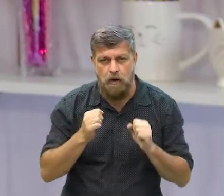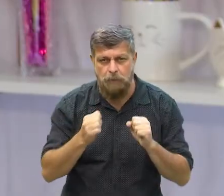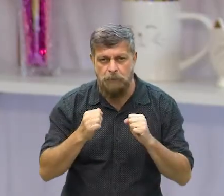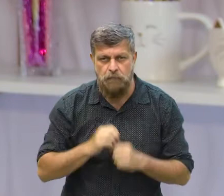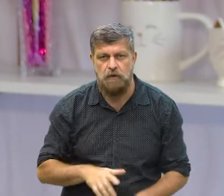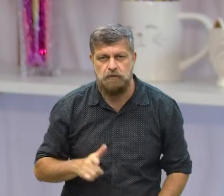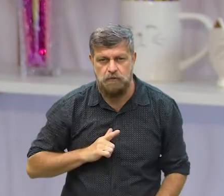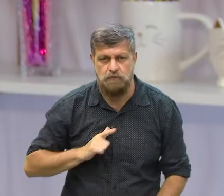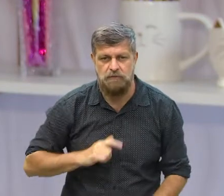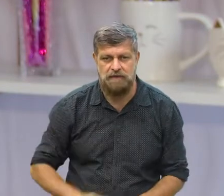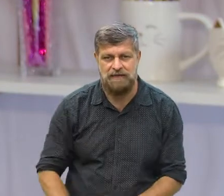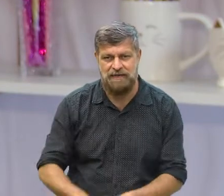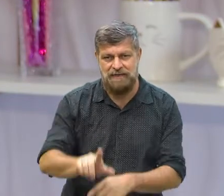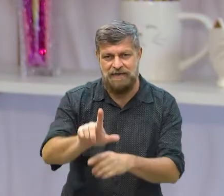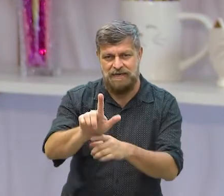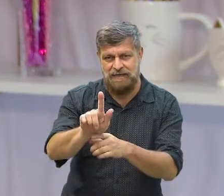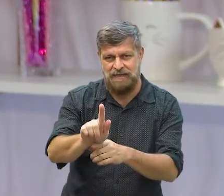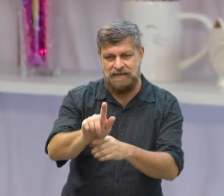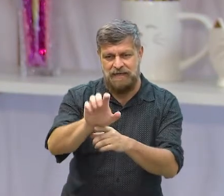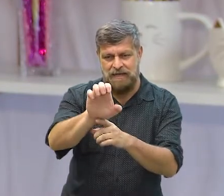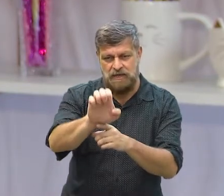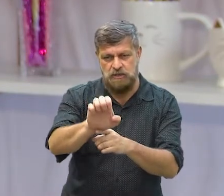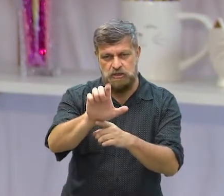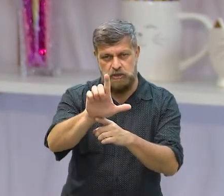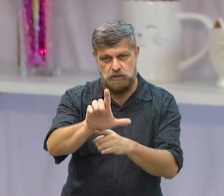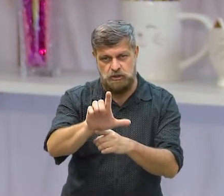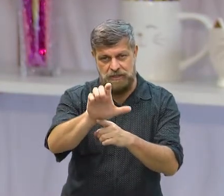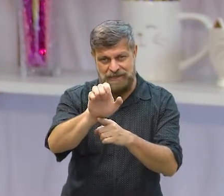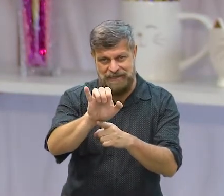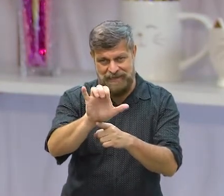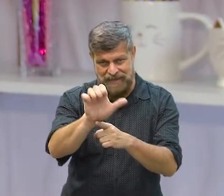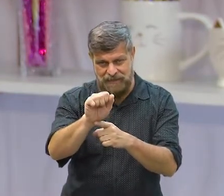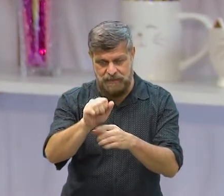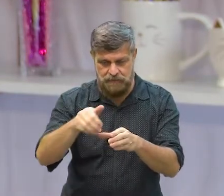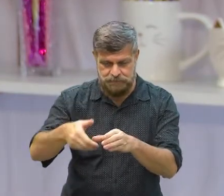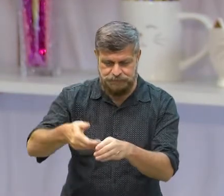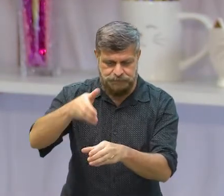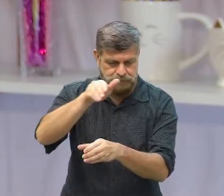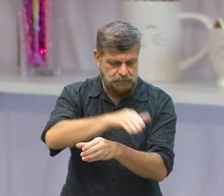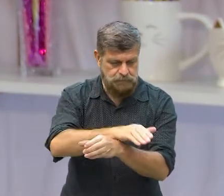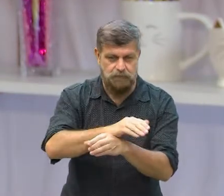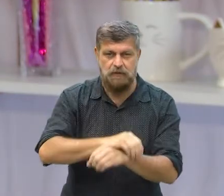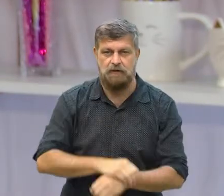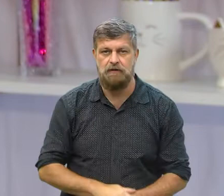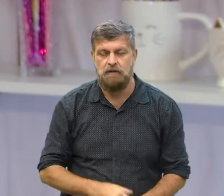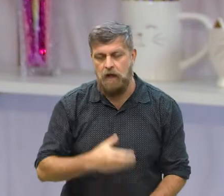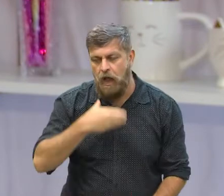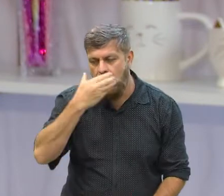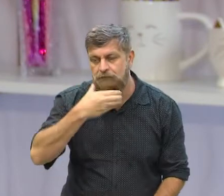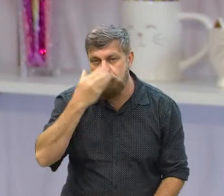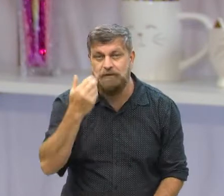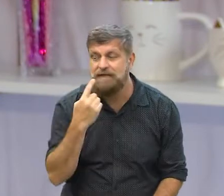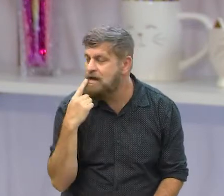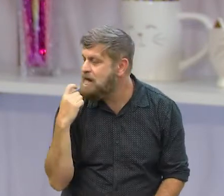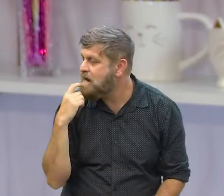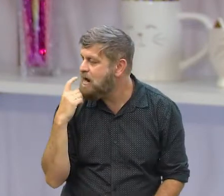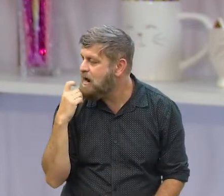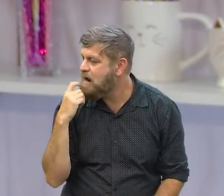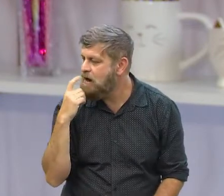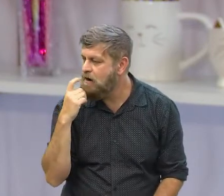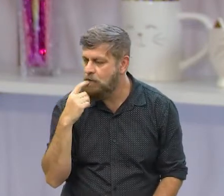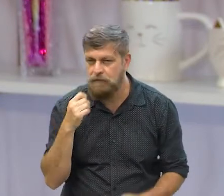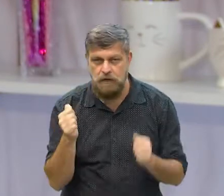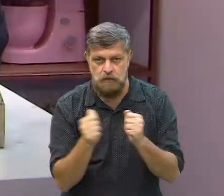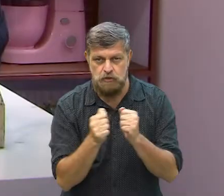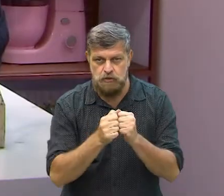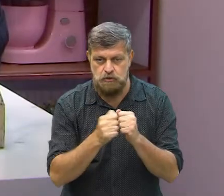geleia, né? Agregar sabor aí com uma geleia. Então fazer uma geleia de frutas vermelhas vai ficar muito legal com a